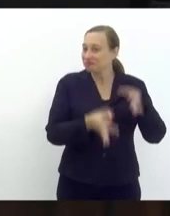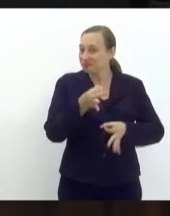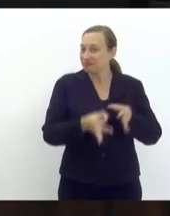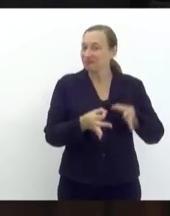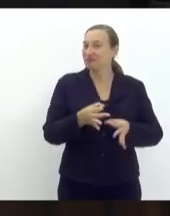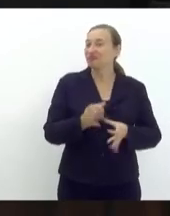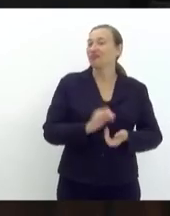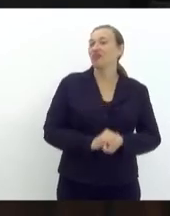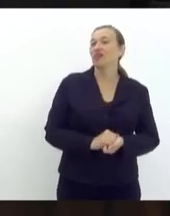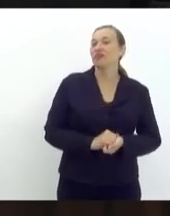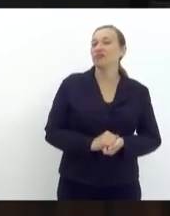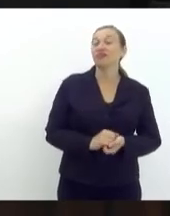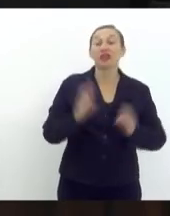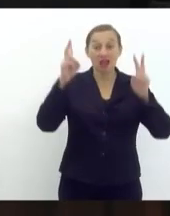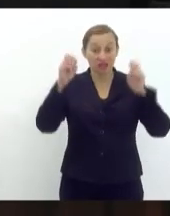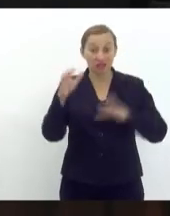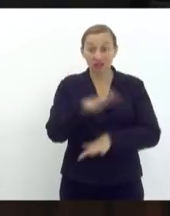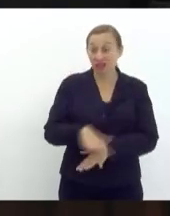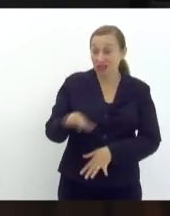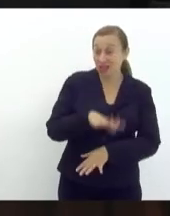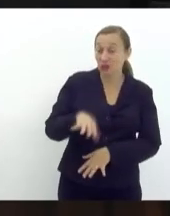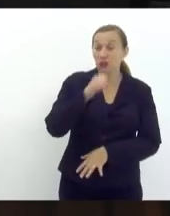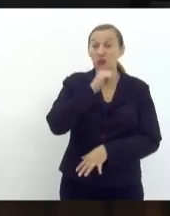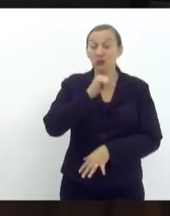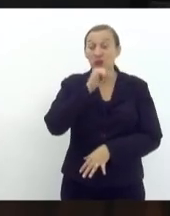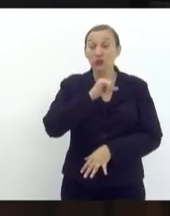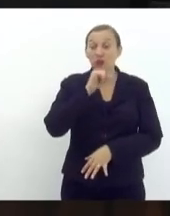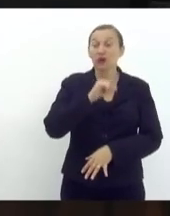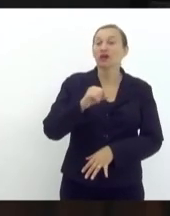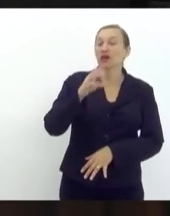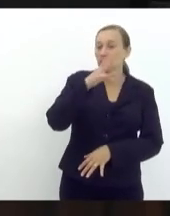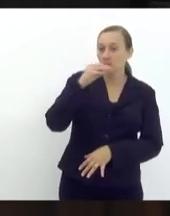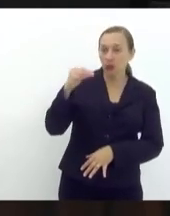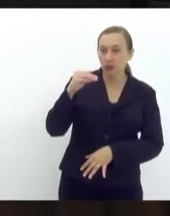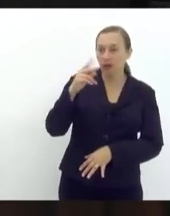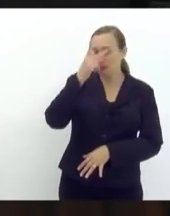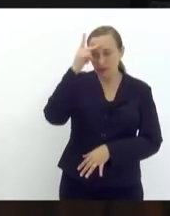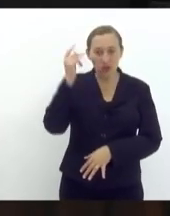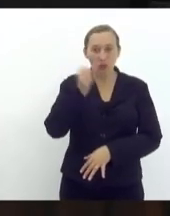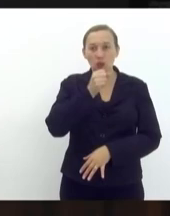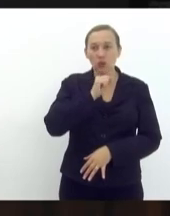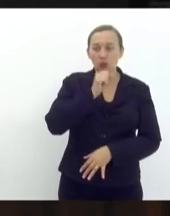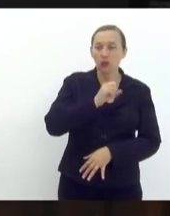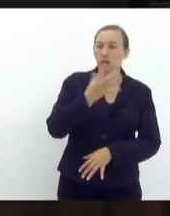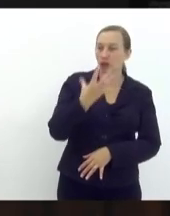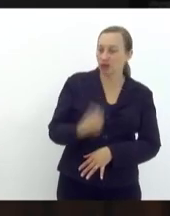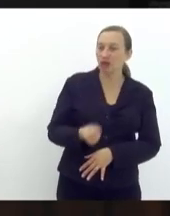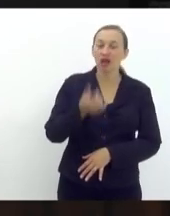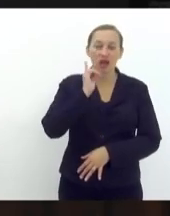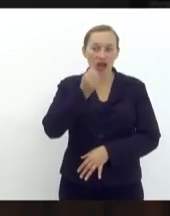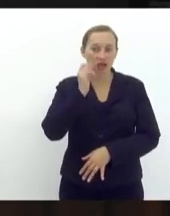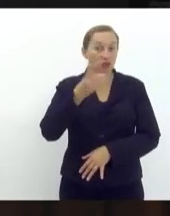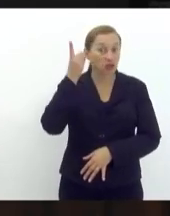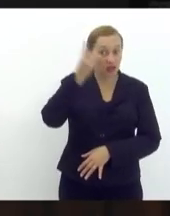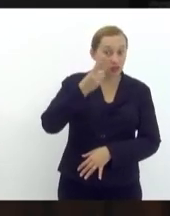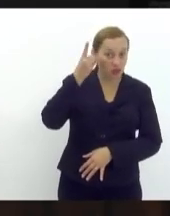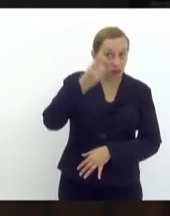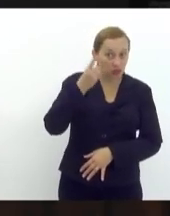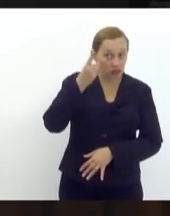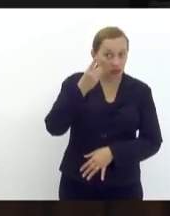judicidade de assuntos da criança do Idoso do Adolescente e da pessoa idosa favorável relatou deputada